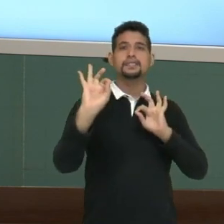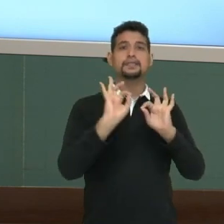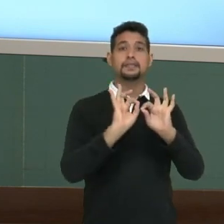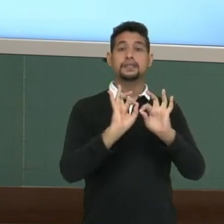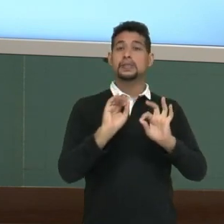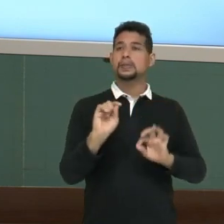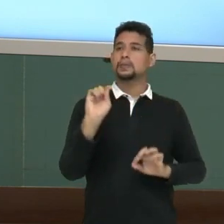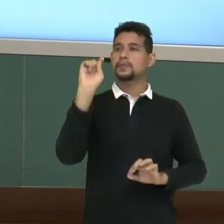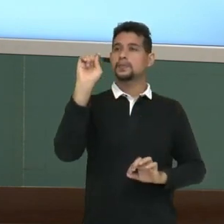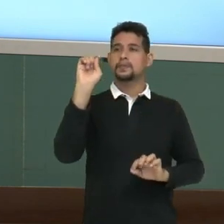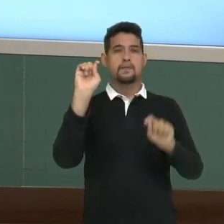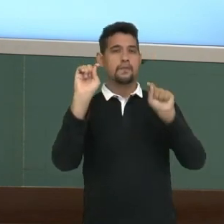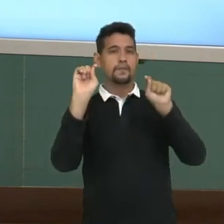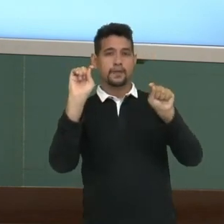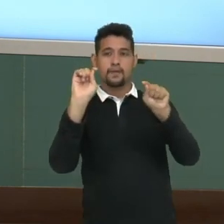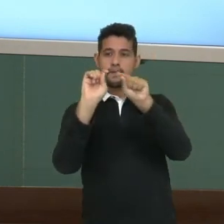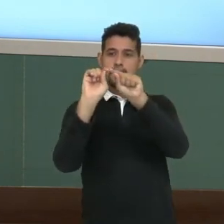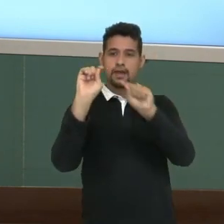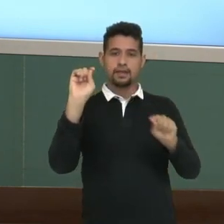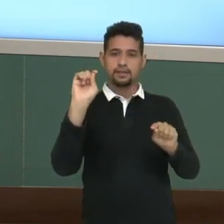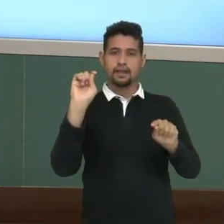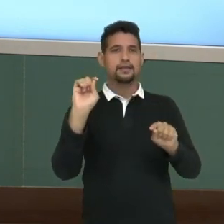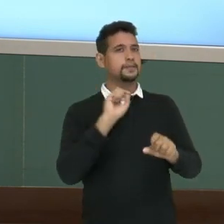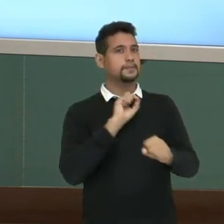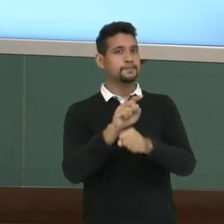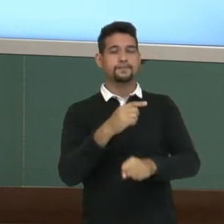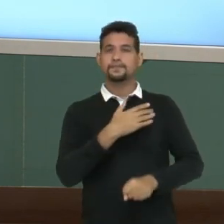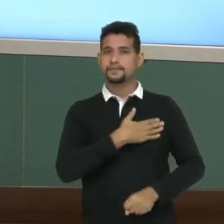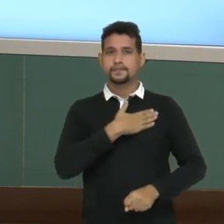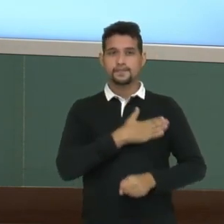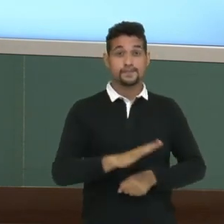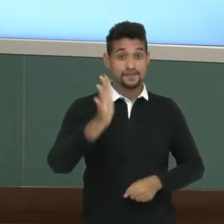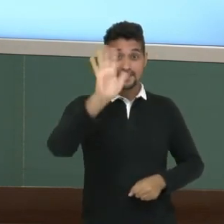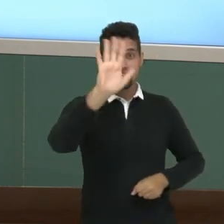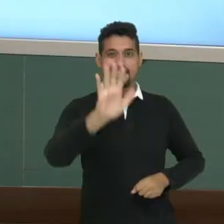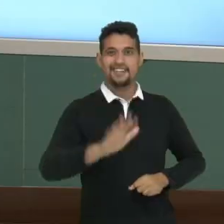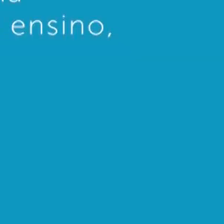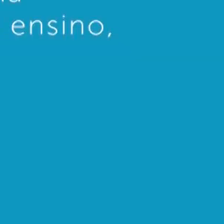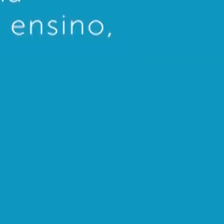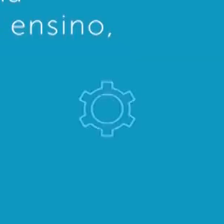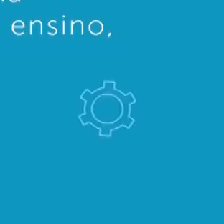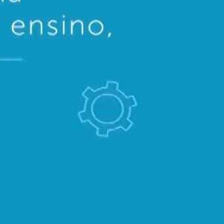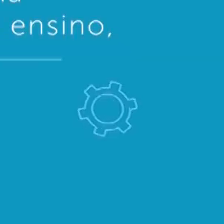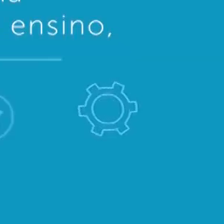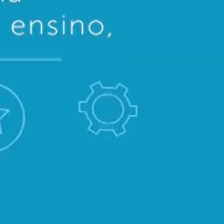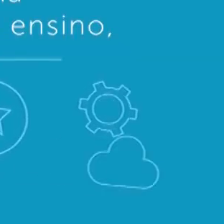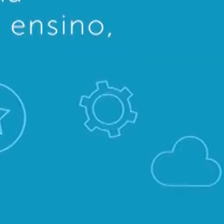ponto e uma reta. Espero que vocês tenham gostado e até breve, pessoal.